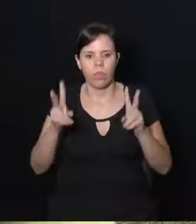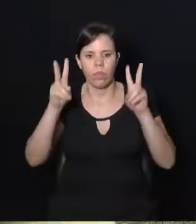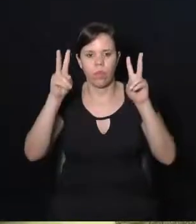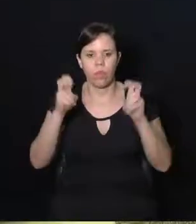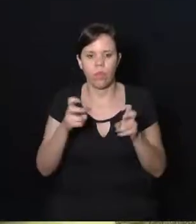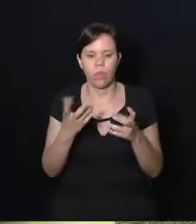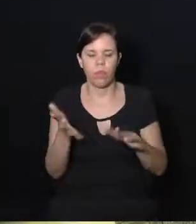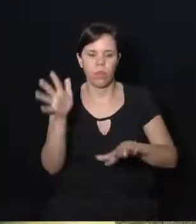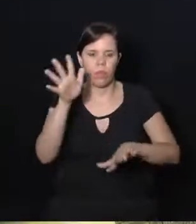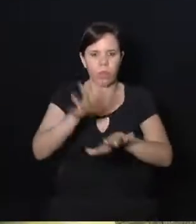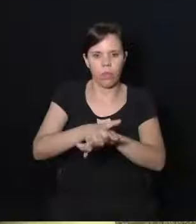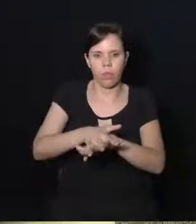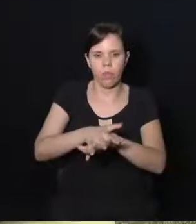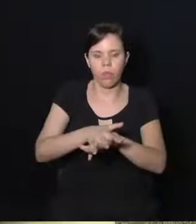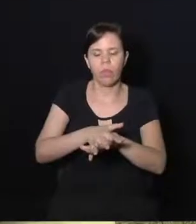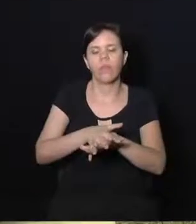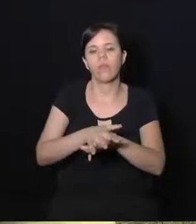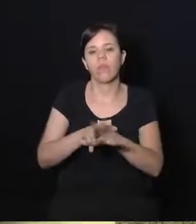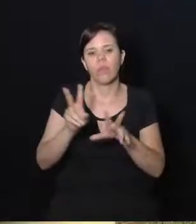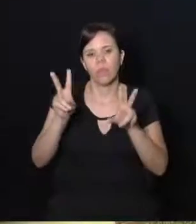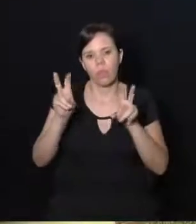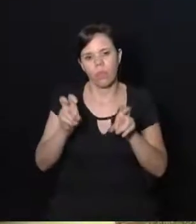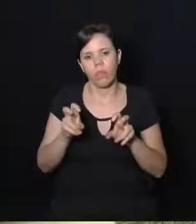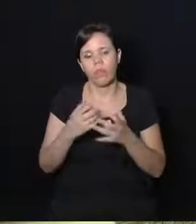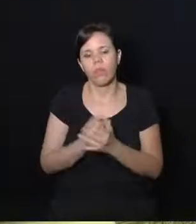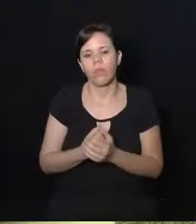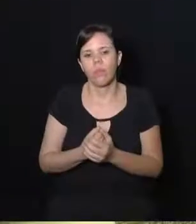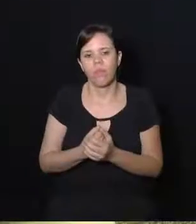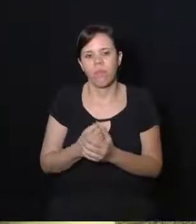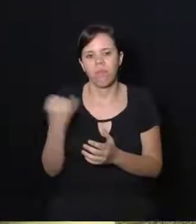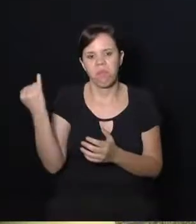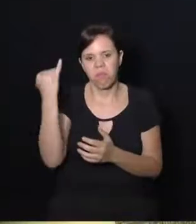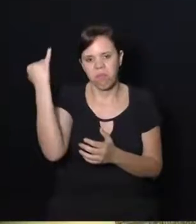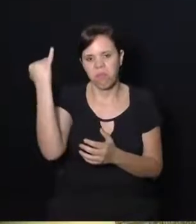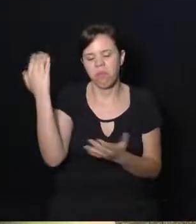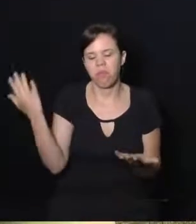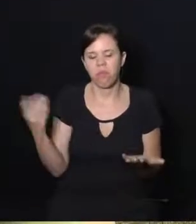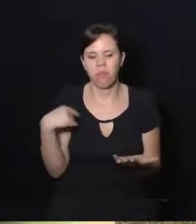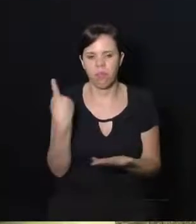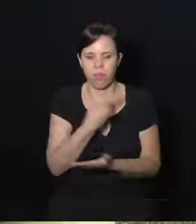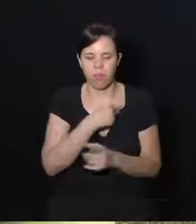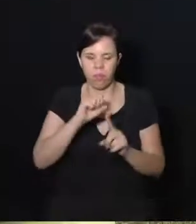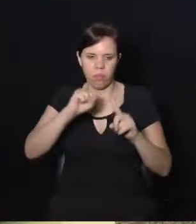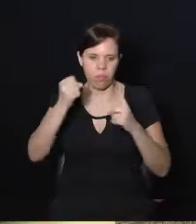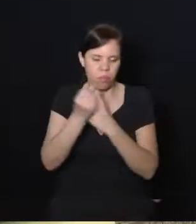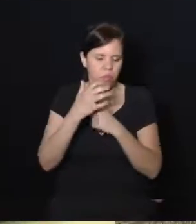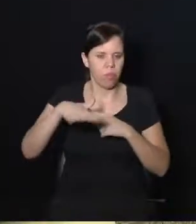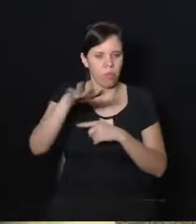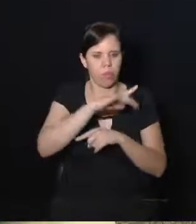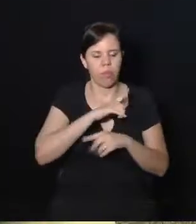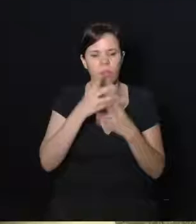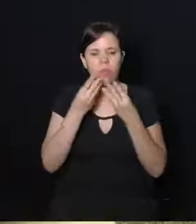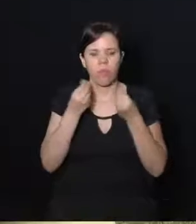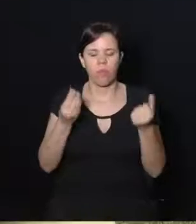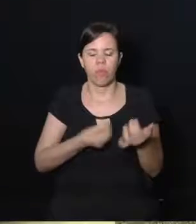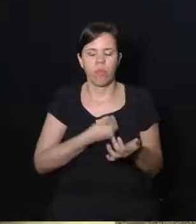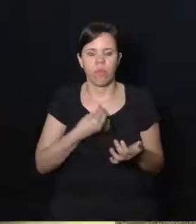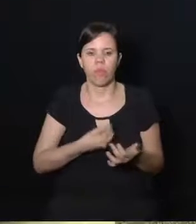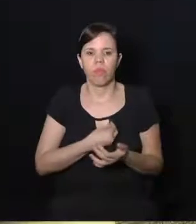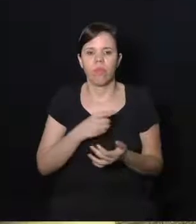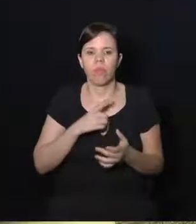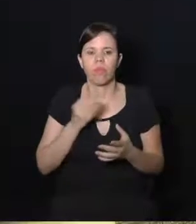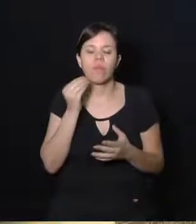temática inclusão, uma temática extremamente relevante para que a nossa sociedade tenha qualidade de vida e